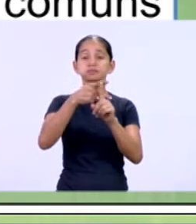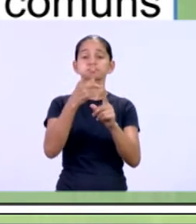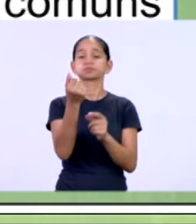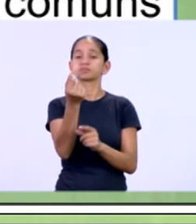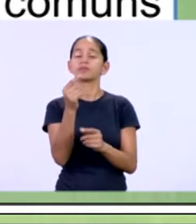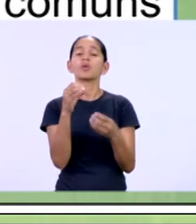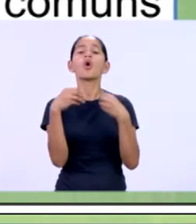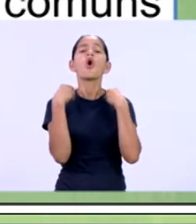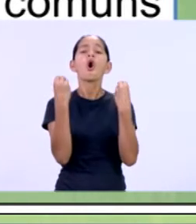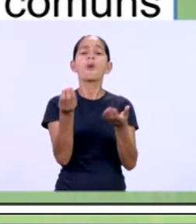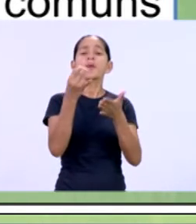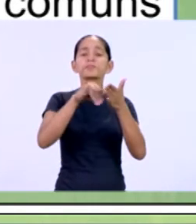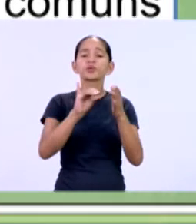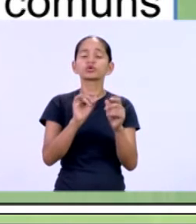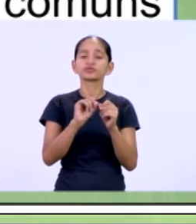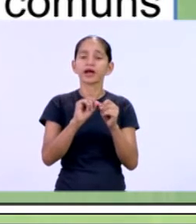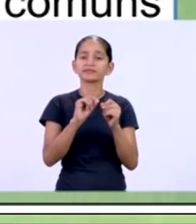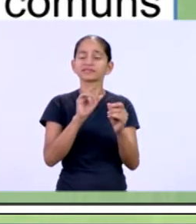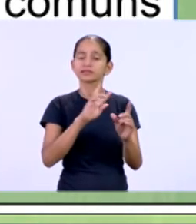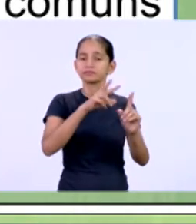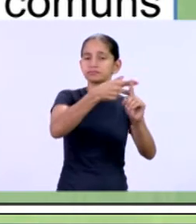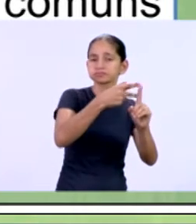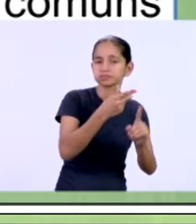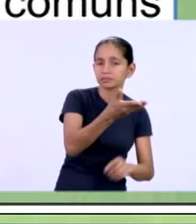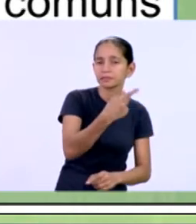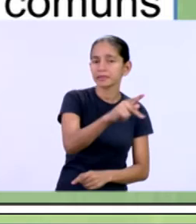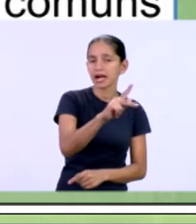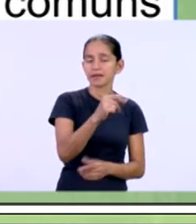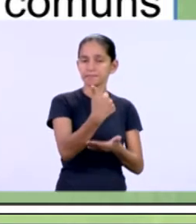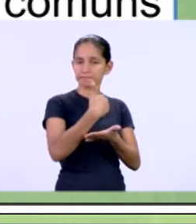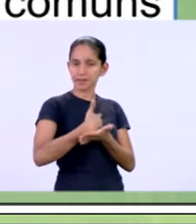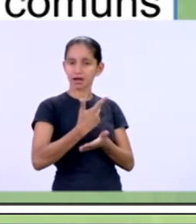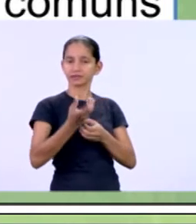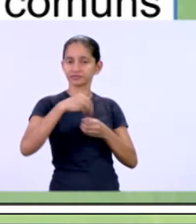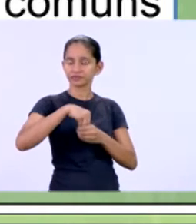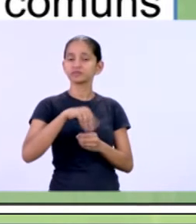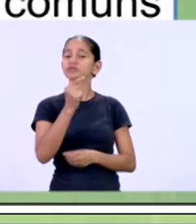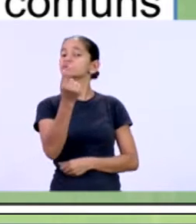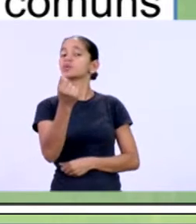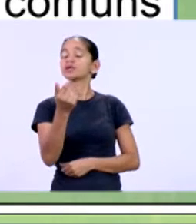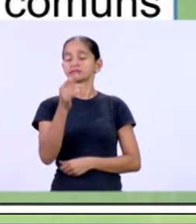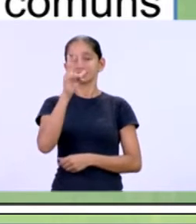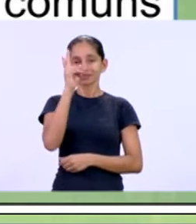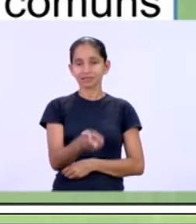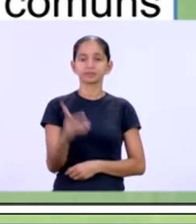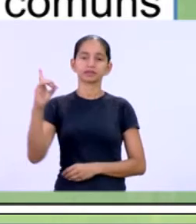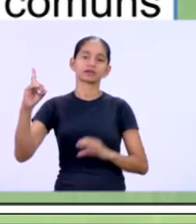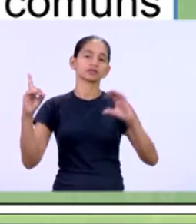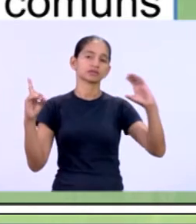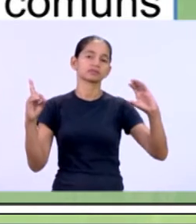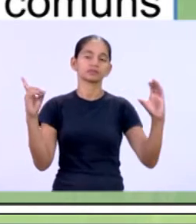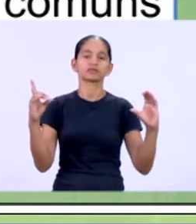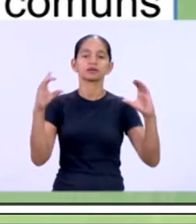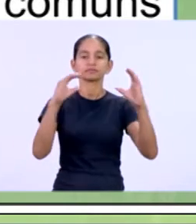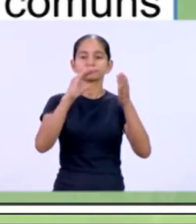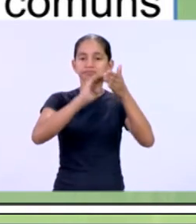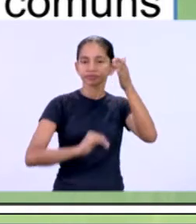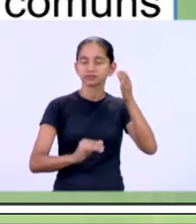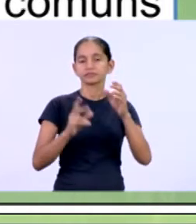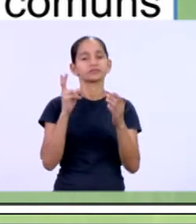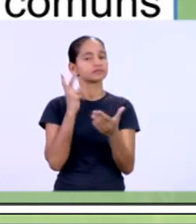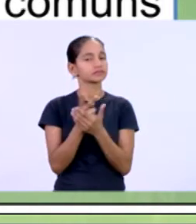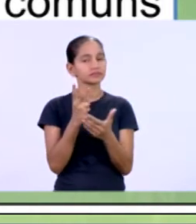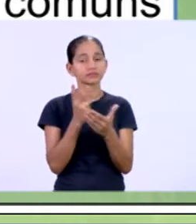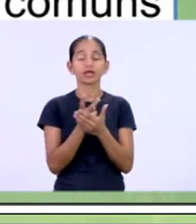desse imposto? O valor a pagar é a diferença, né, entre os créditos e os débitos. Existem